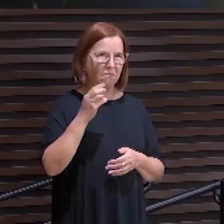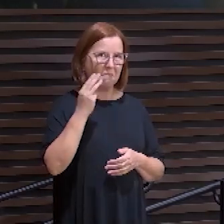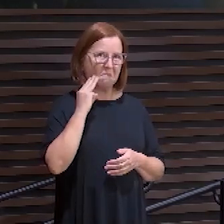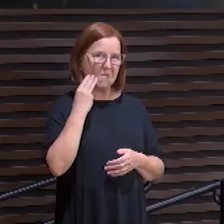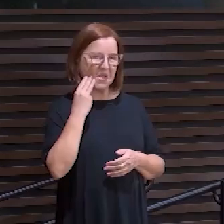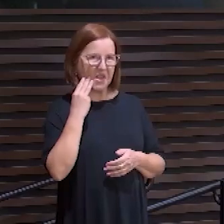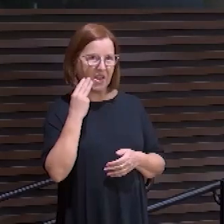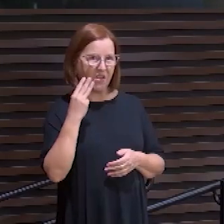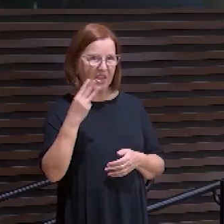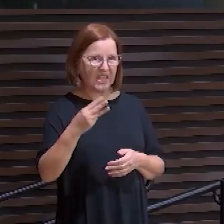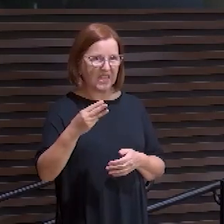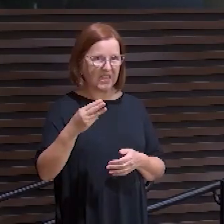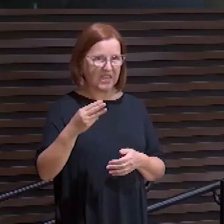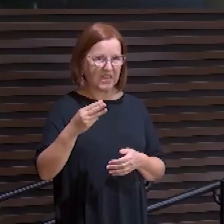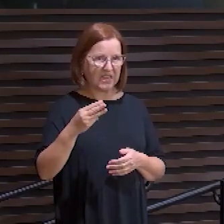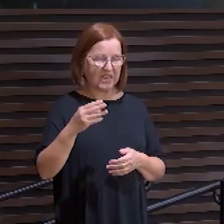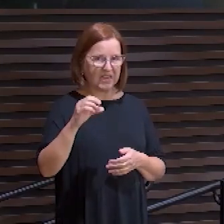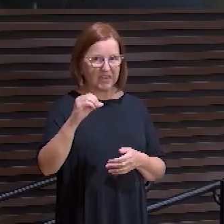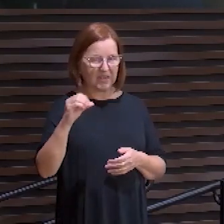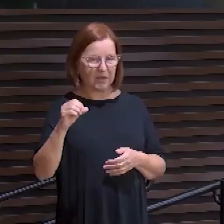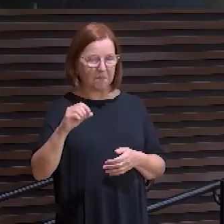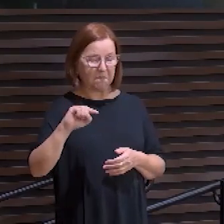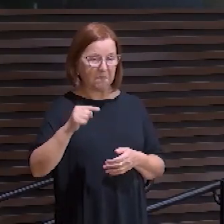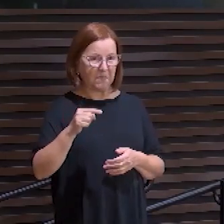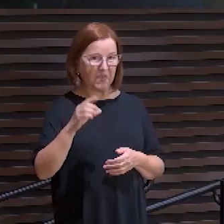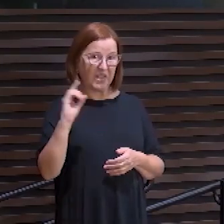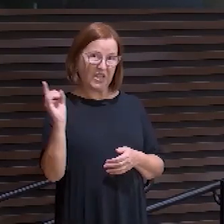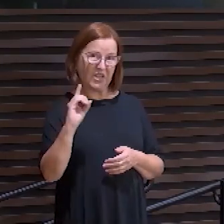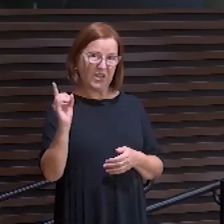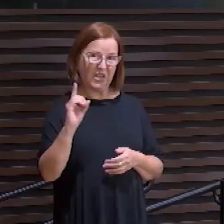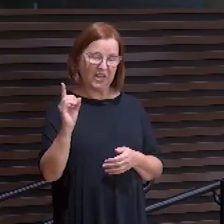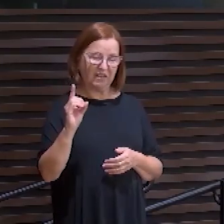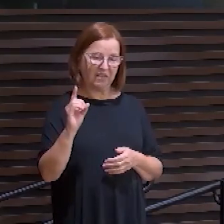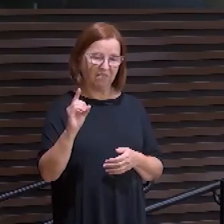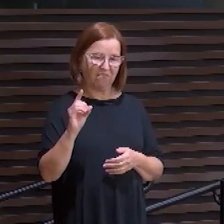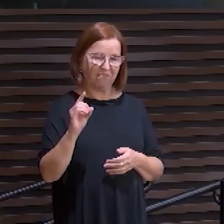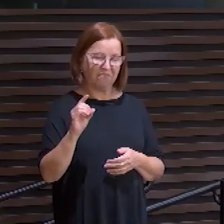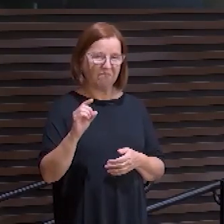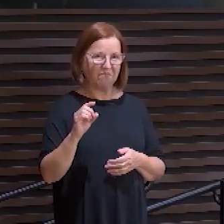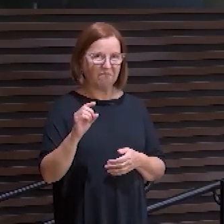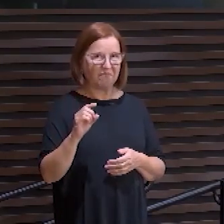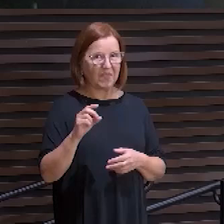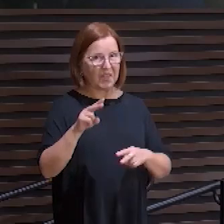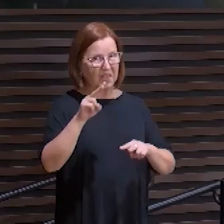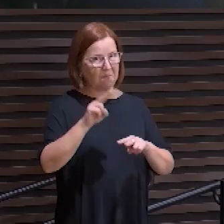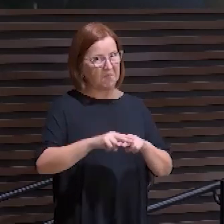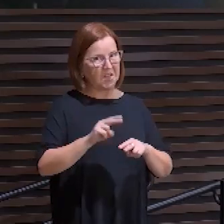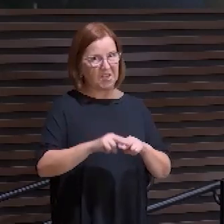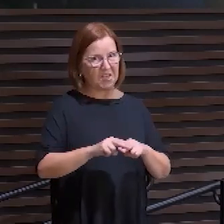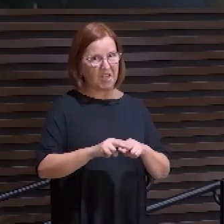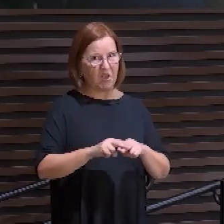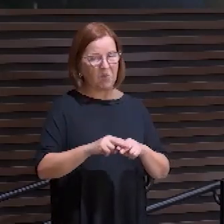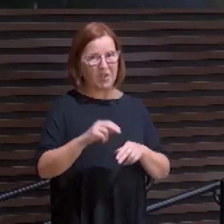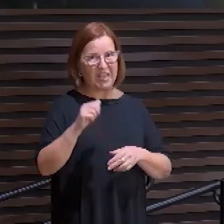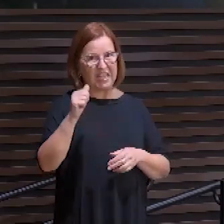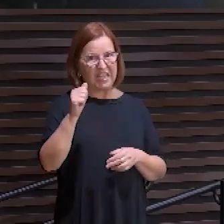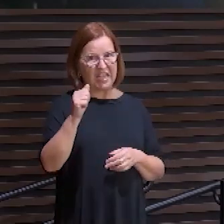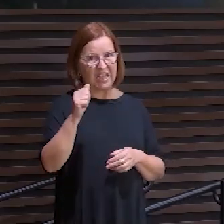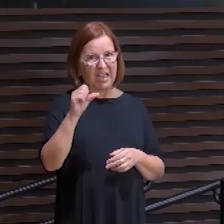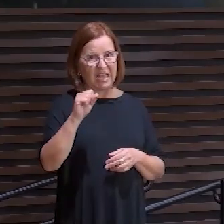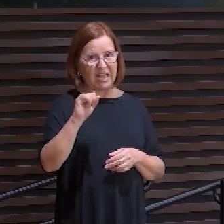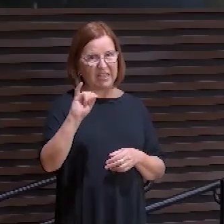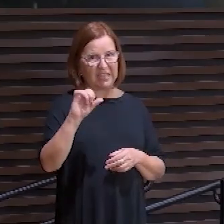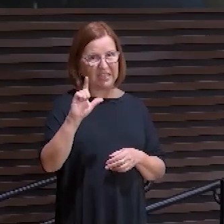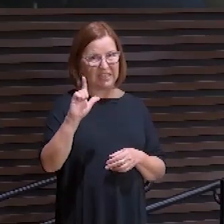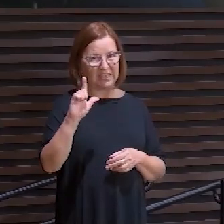em prisões, asilos de caridades e principalmente tratamento médico de homens infectados com